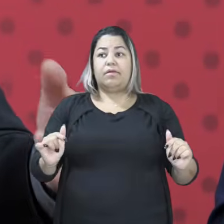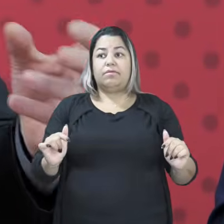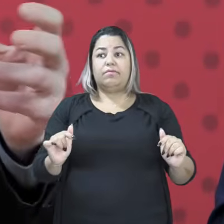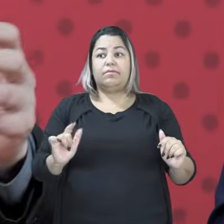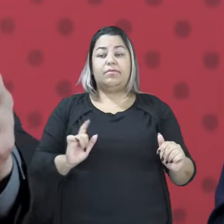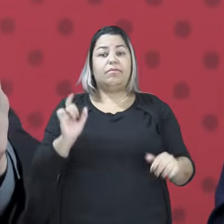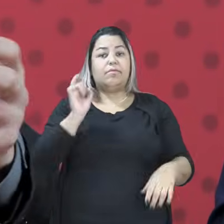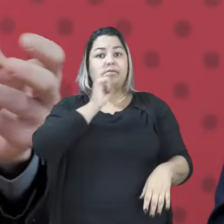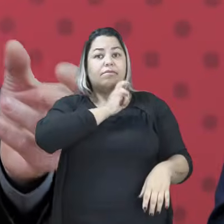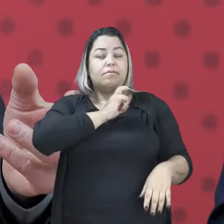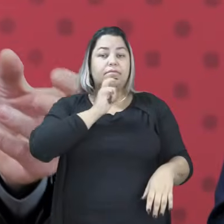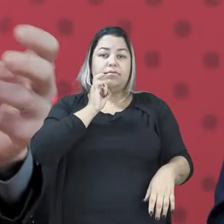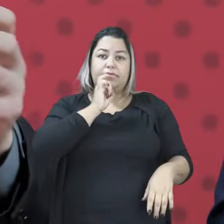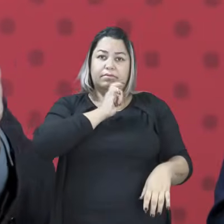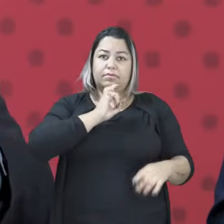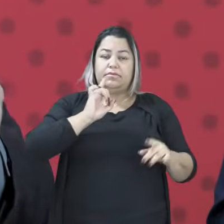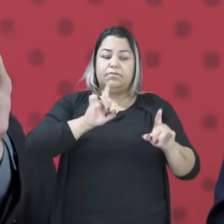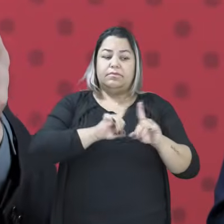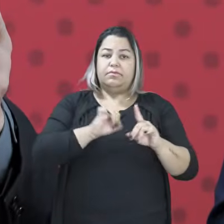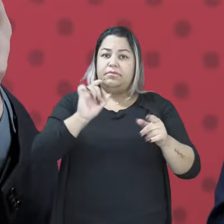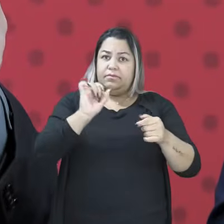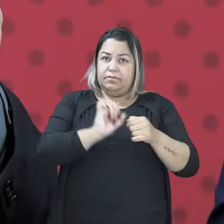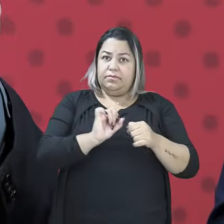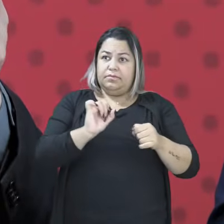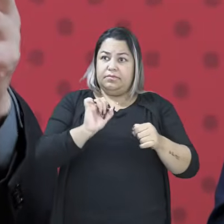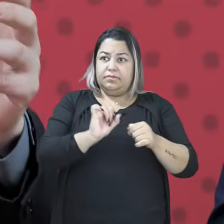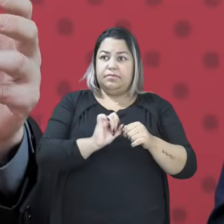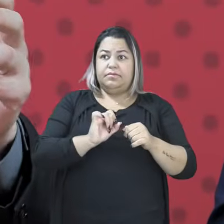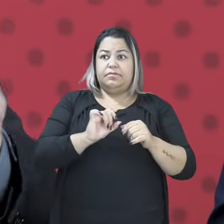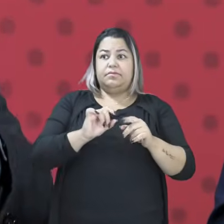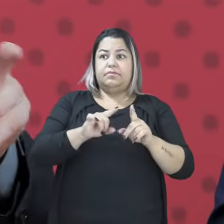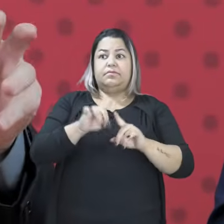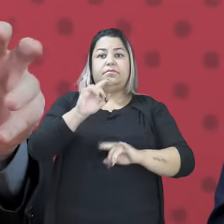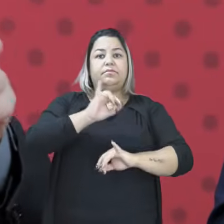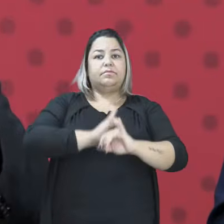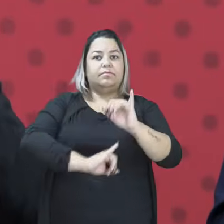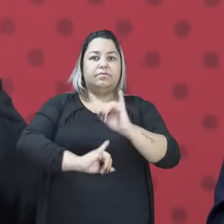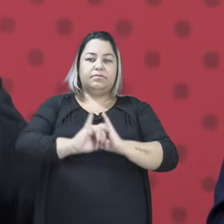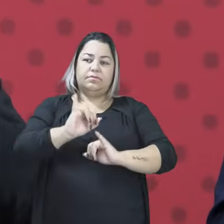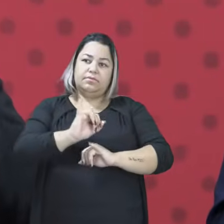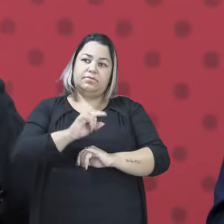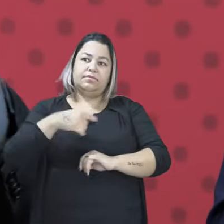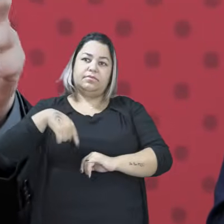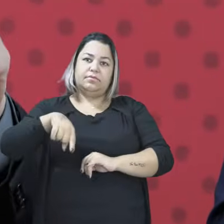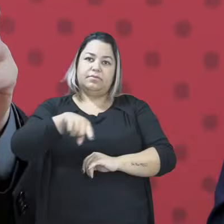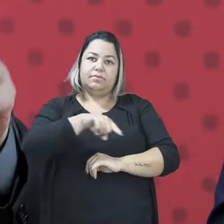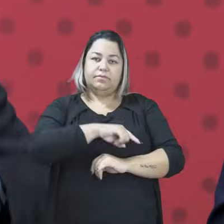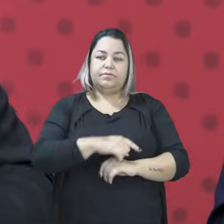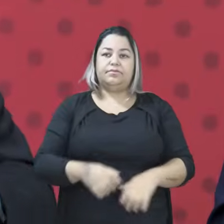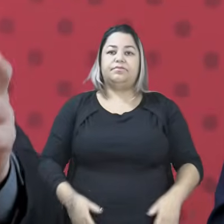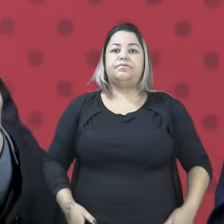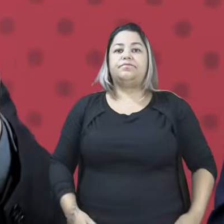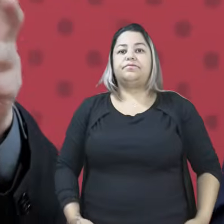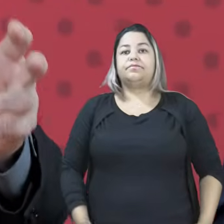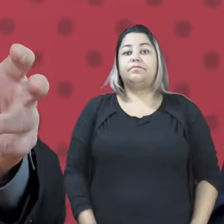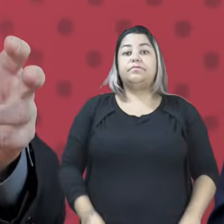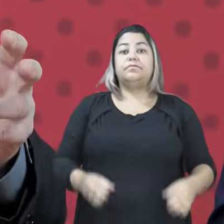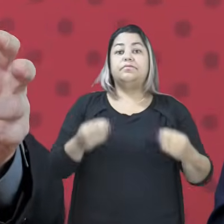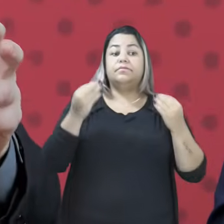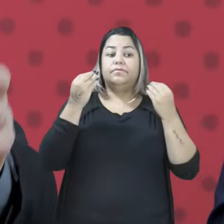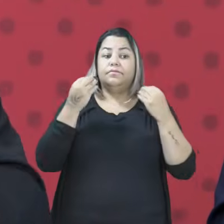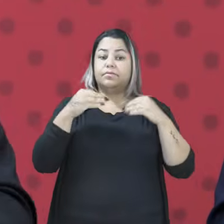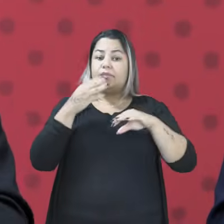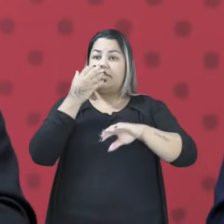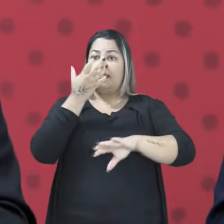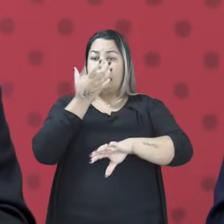news e, ao mesmo tempo, você fazer de forma híbrida. Quer dizer, vocês podem observar que os nossos conteúdos, ele trabalha a